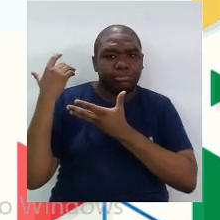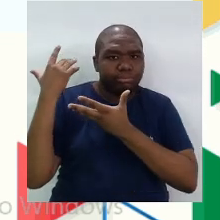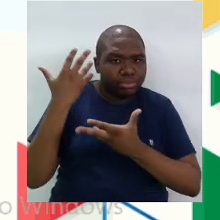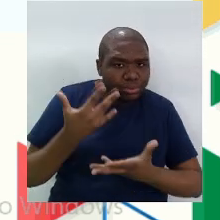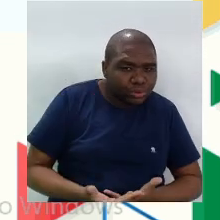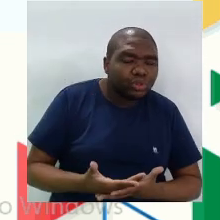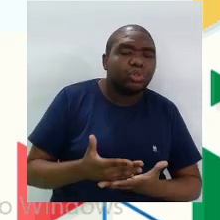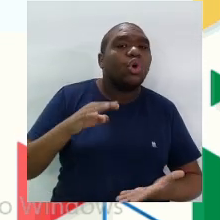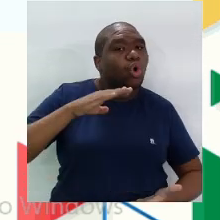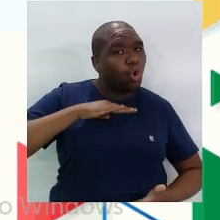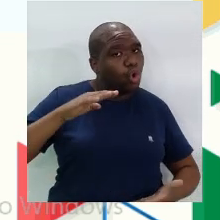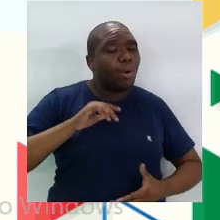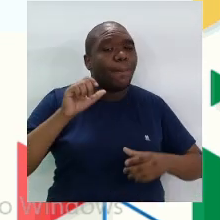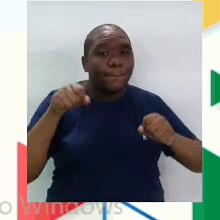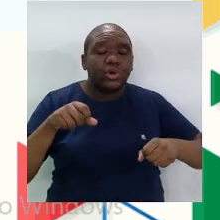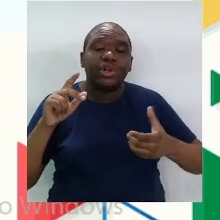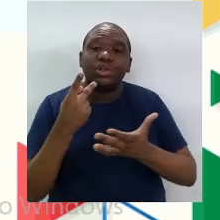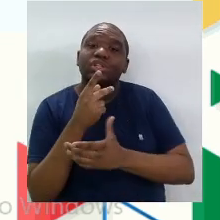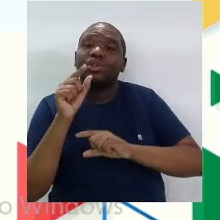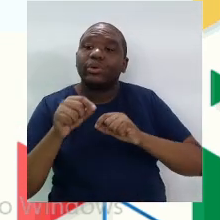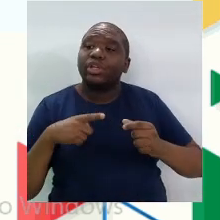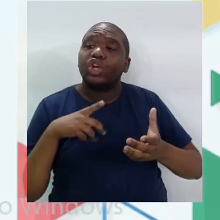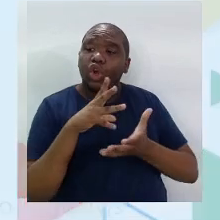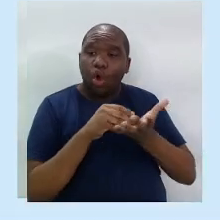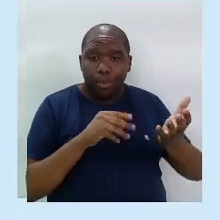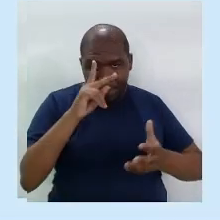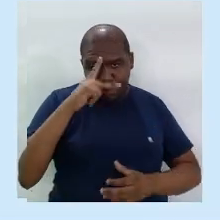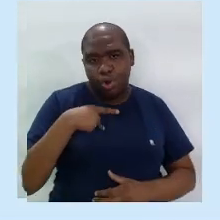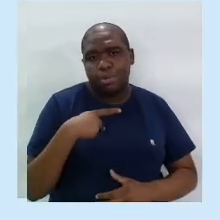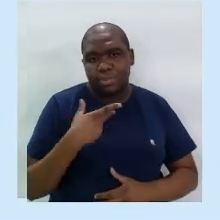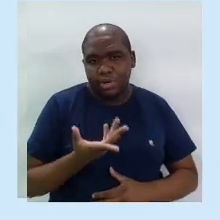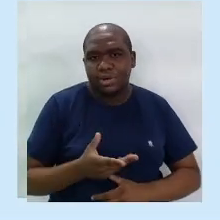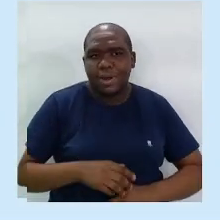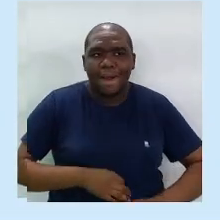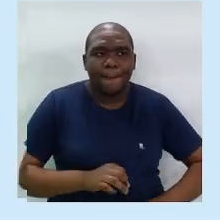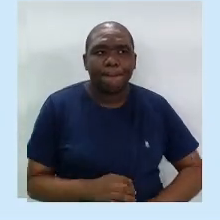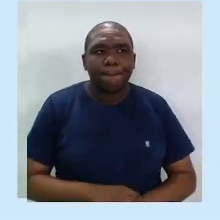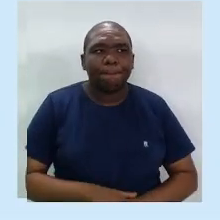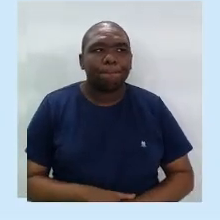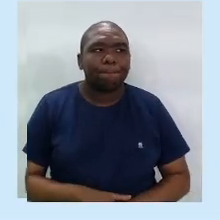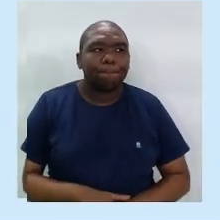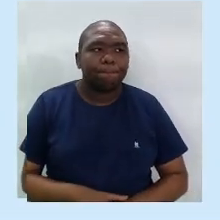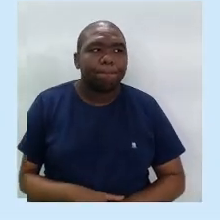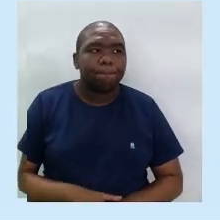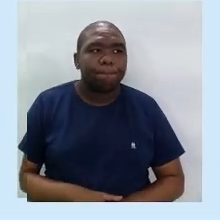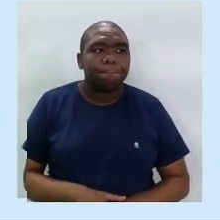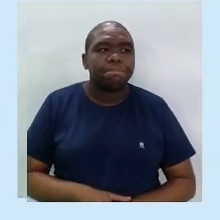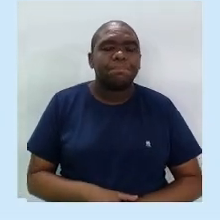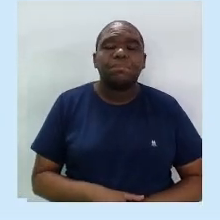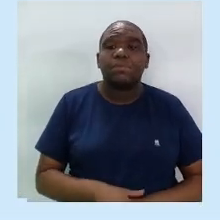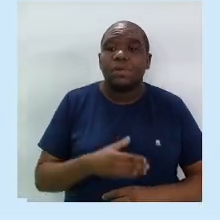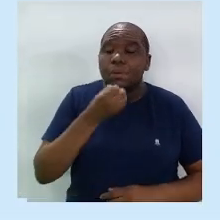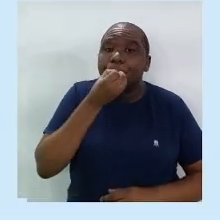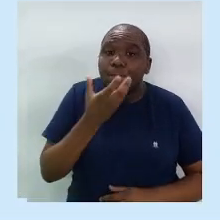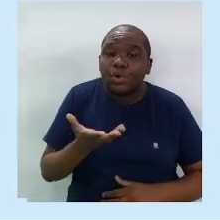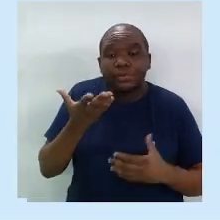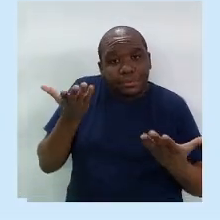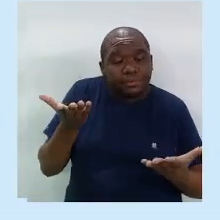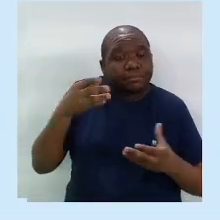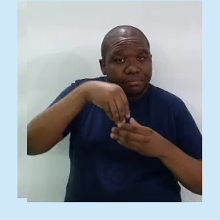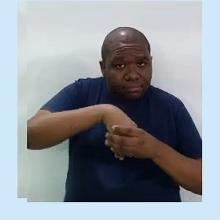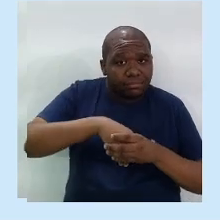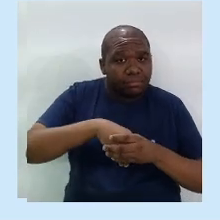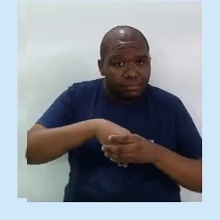corpo e podem fazer cópias de si mesma. Isso é bem legal. Bom, então dentro da célula a